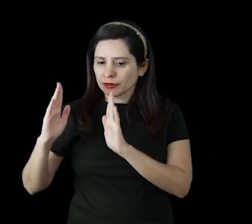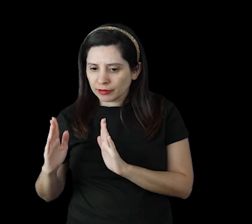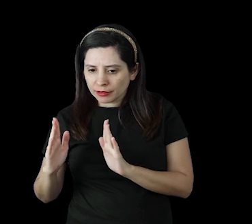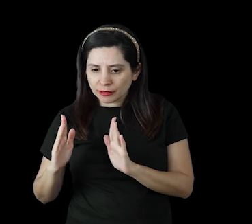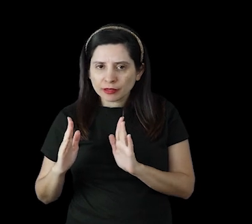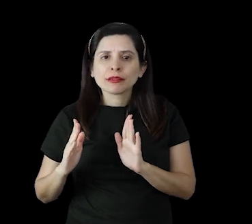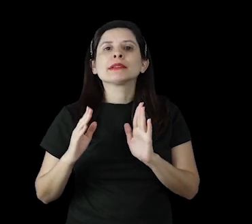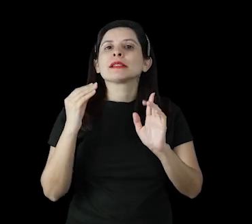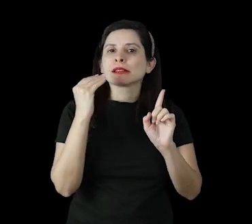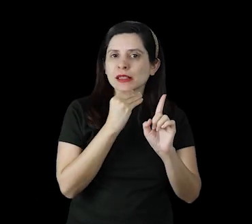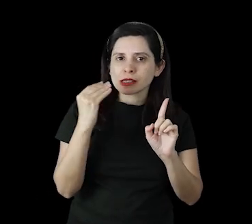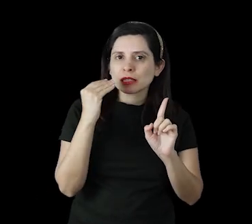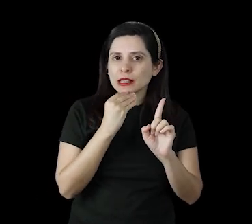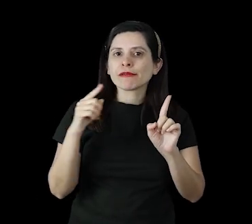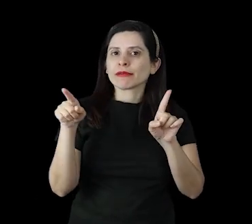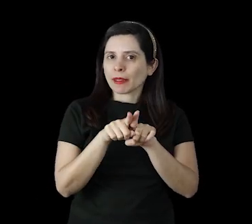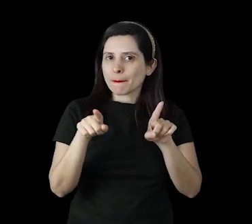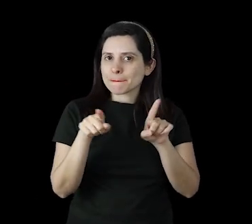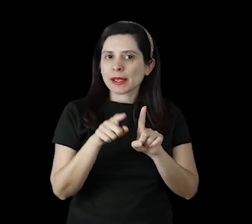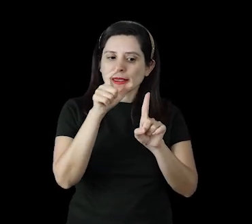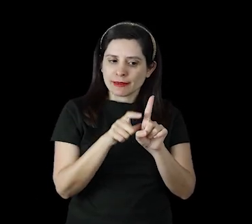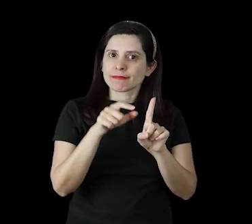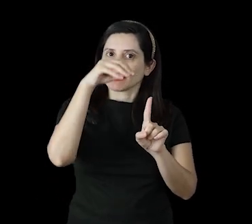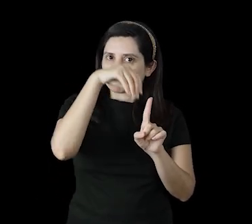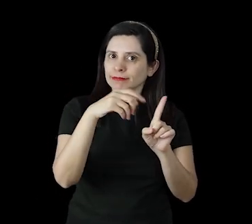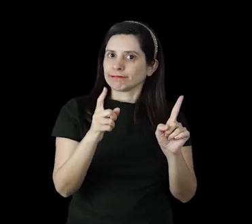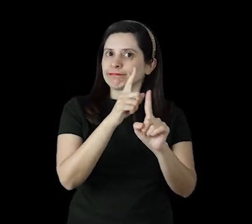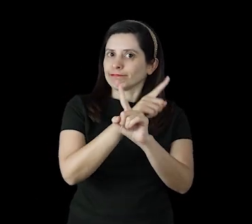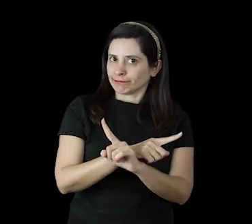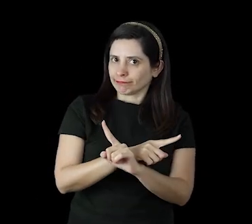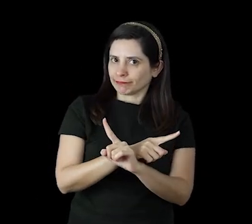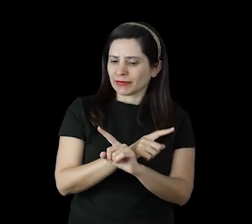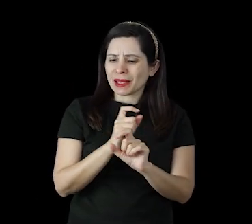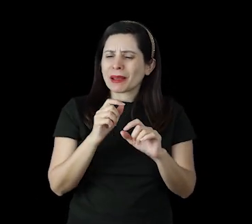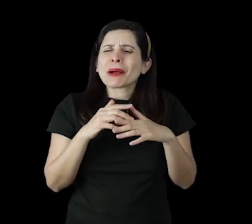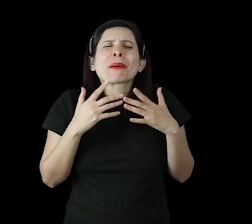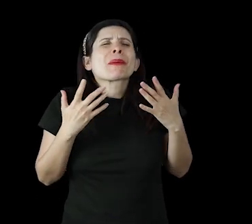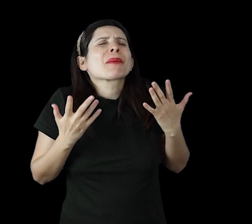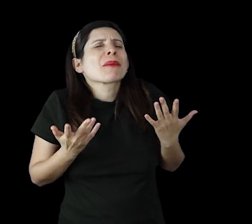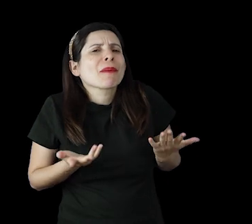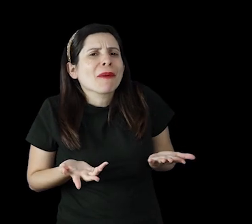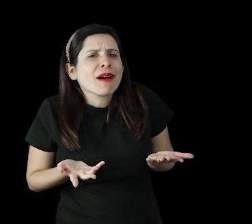ter defeitos para ser contraditórios. Tá, mas que defeito, né? Como